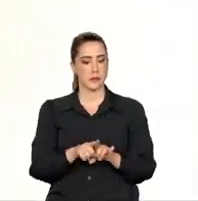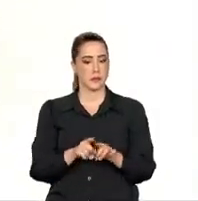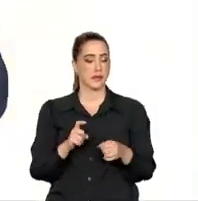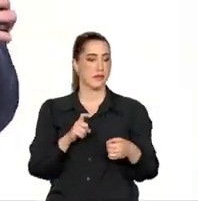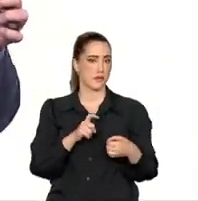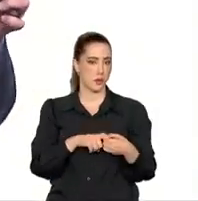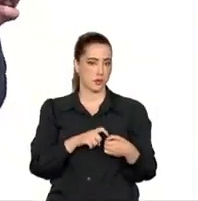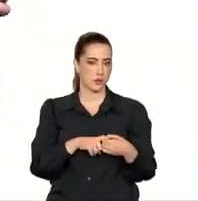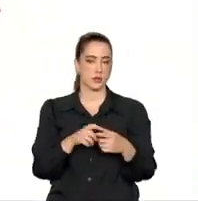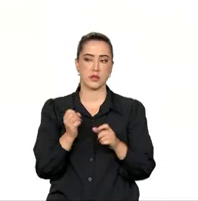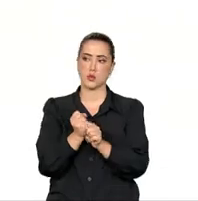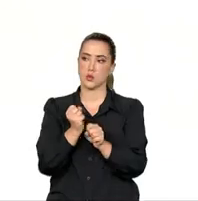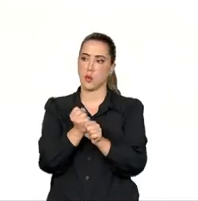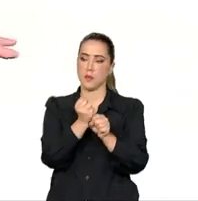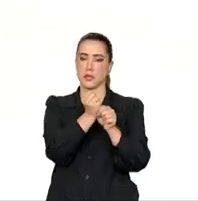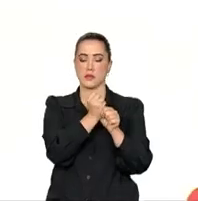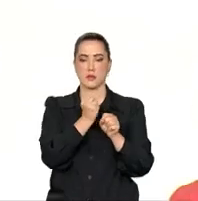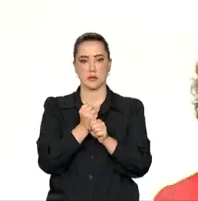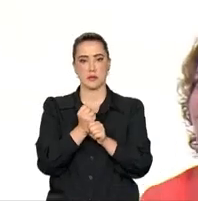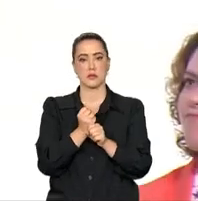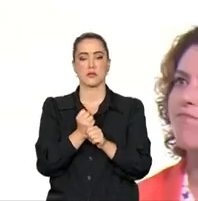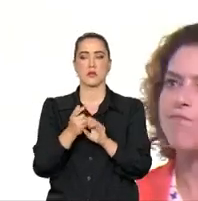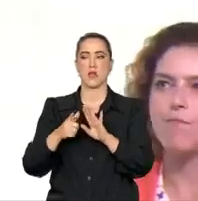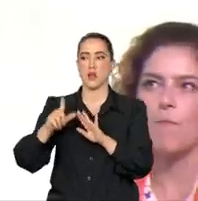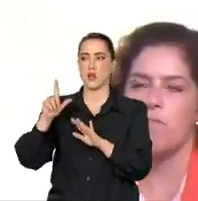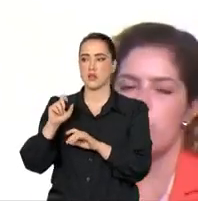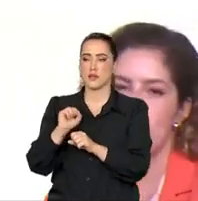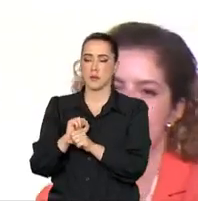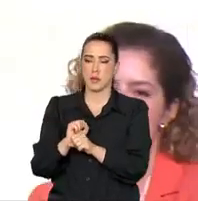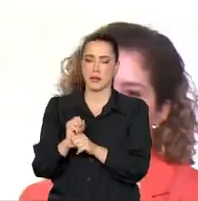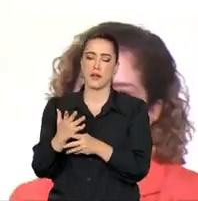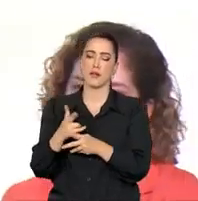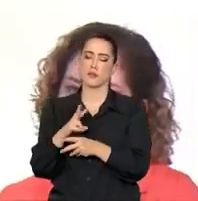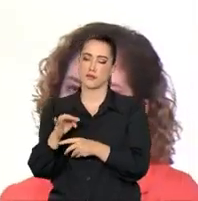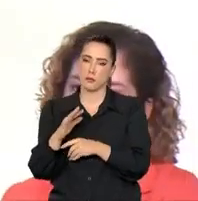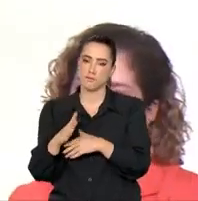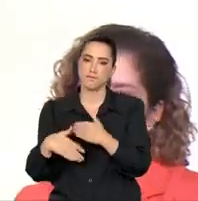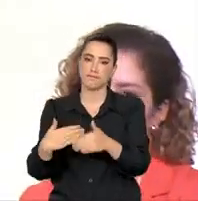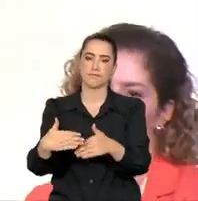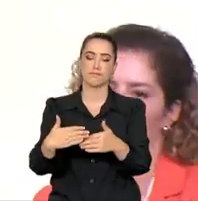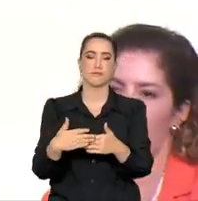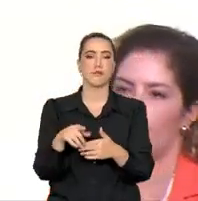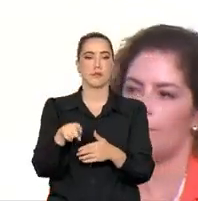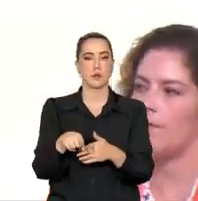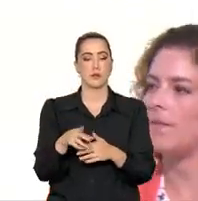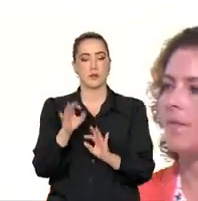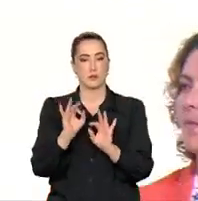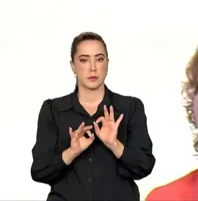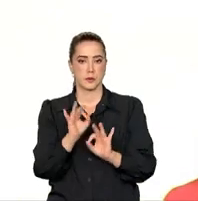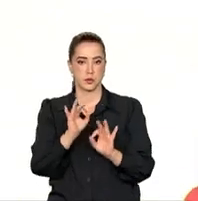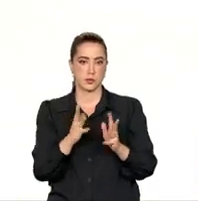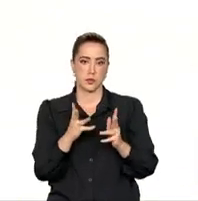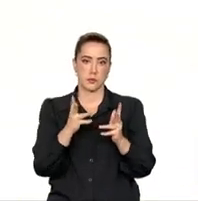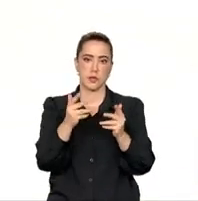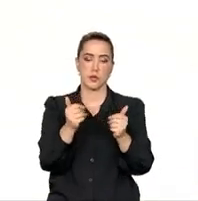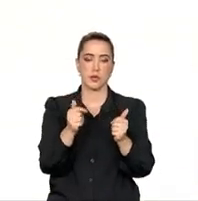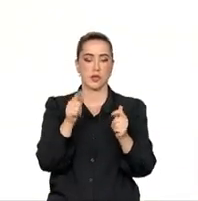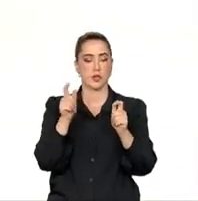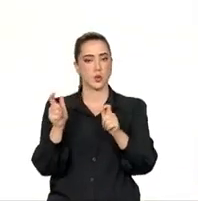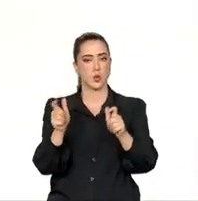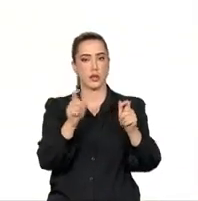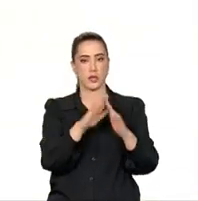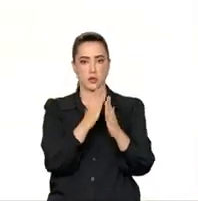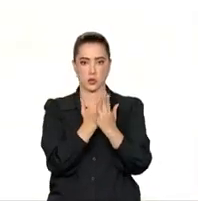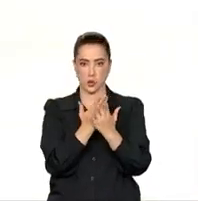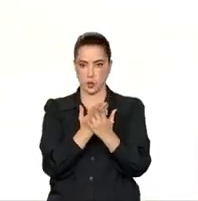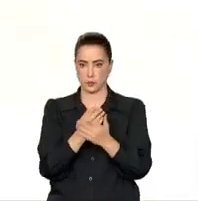retomada das obras inacabadas e lançado lá esse plano de melhoria na rede de